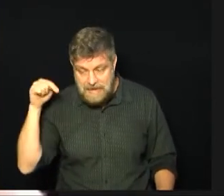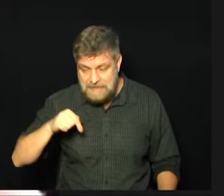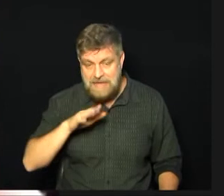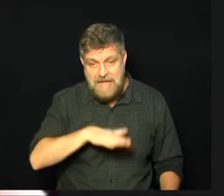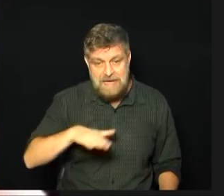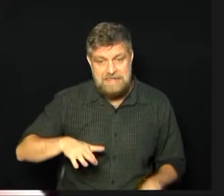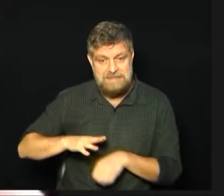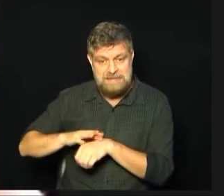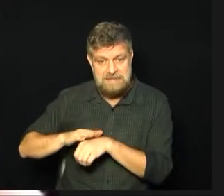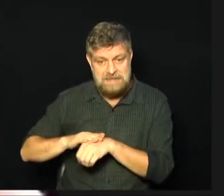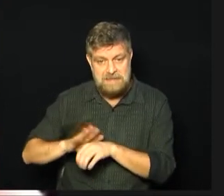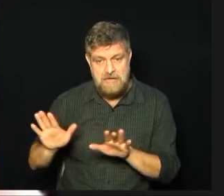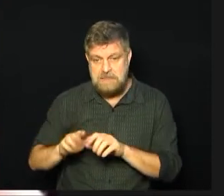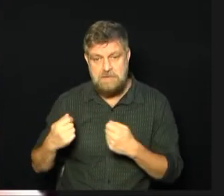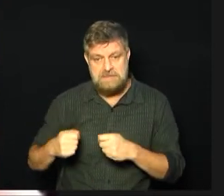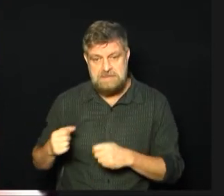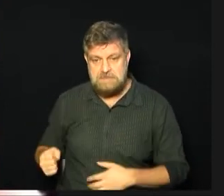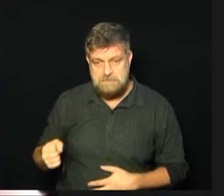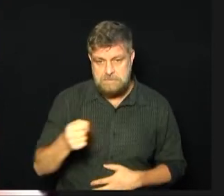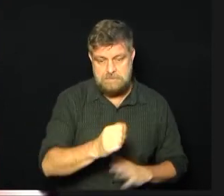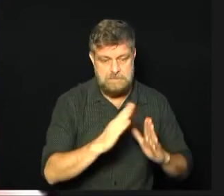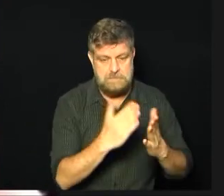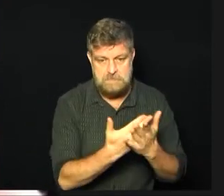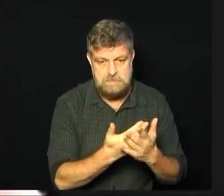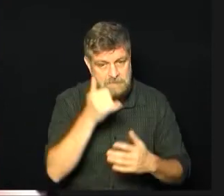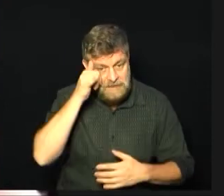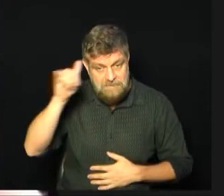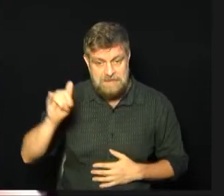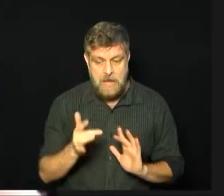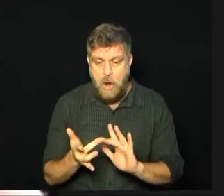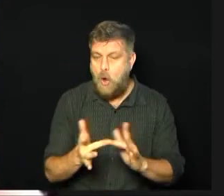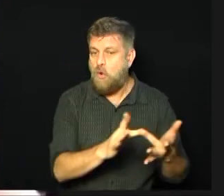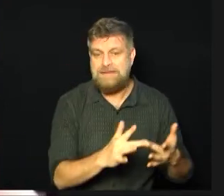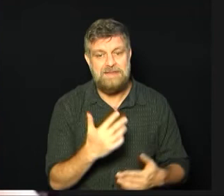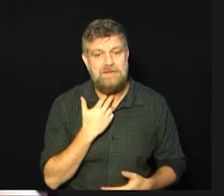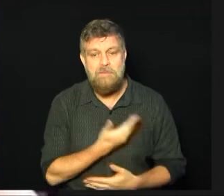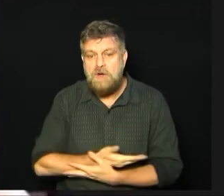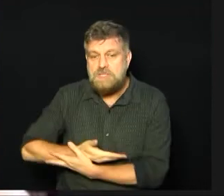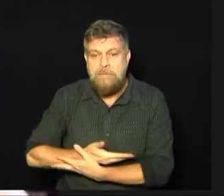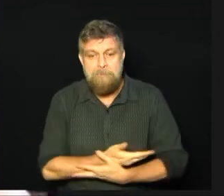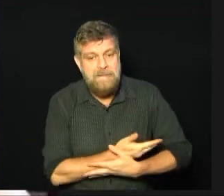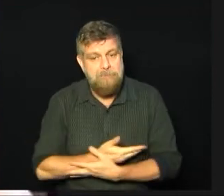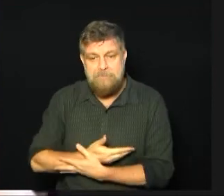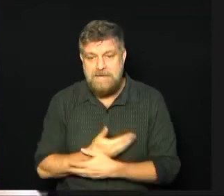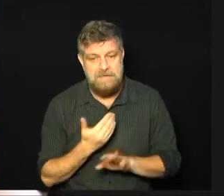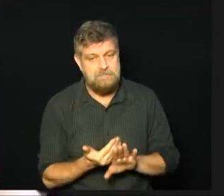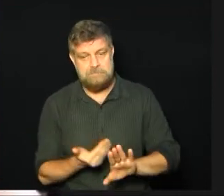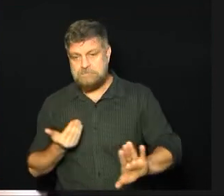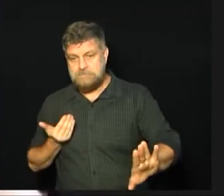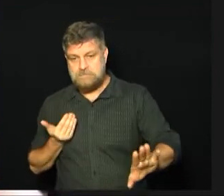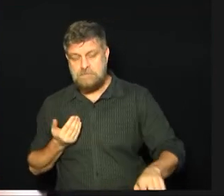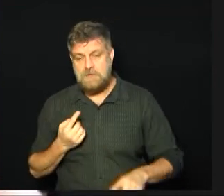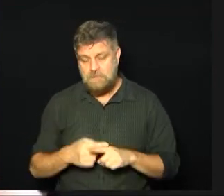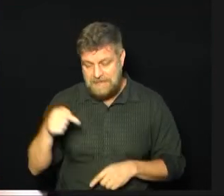doença, elas não devem ser levadas na escola e nem devem entrar em contato com bebês, crianças pequenas, né? Porque